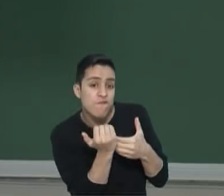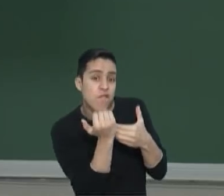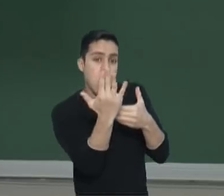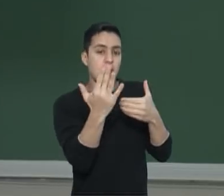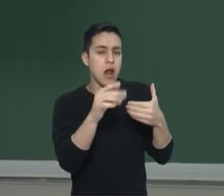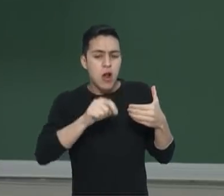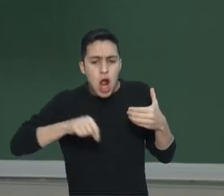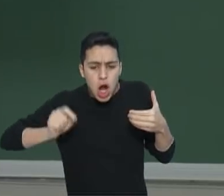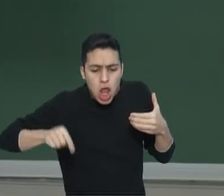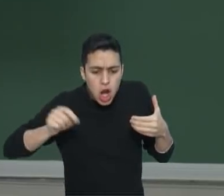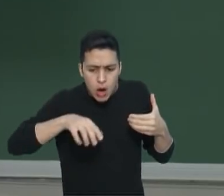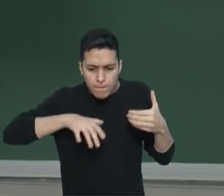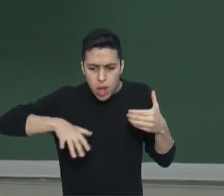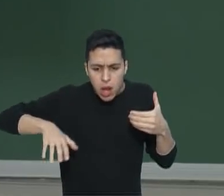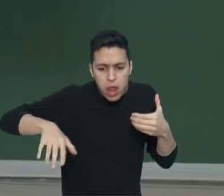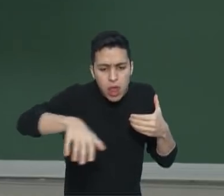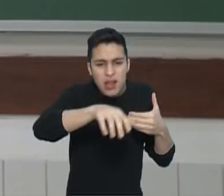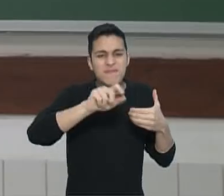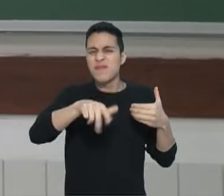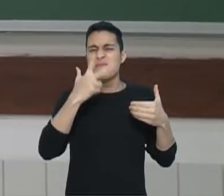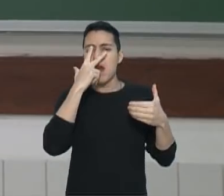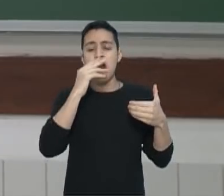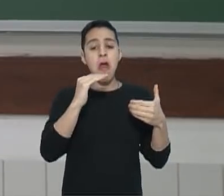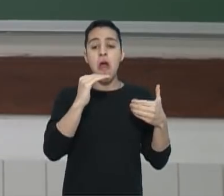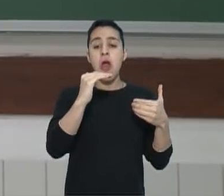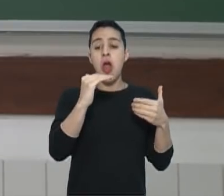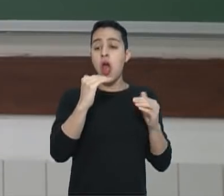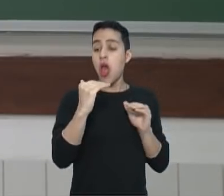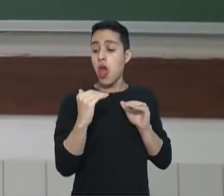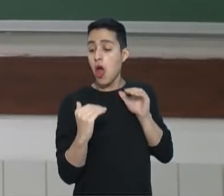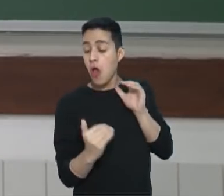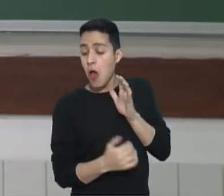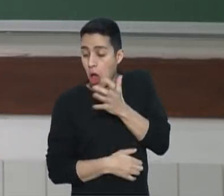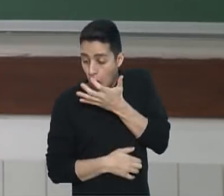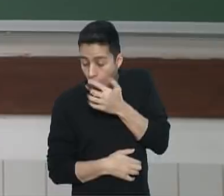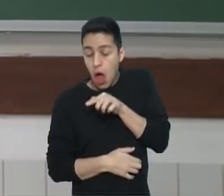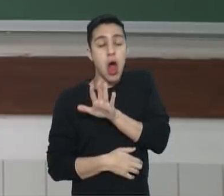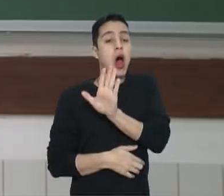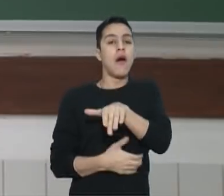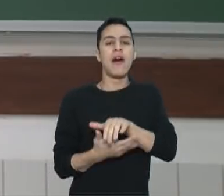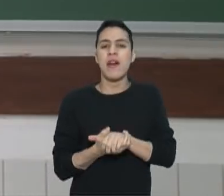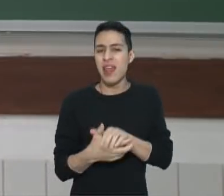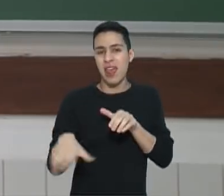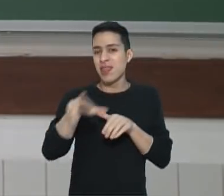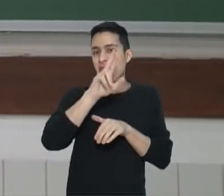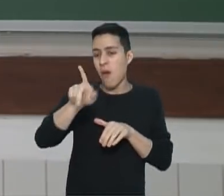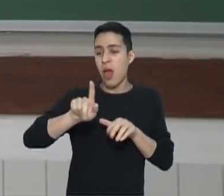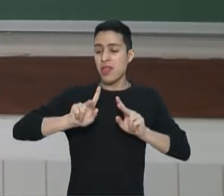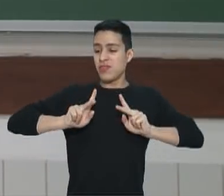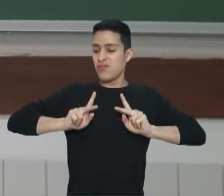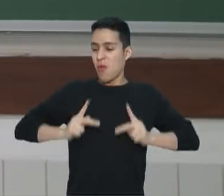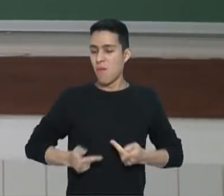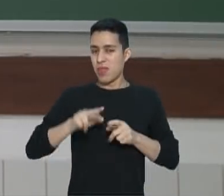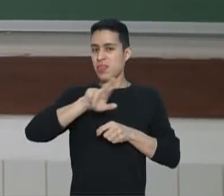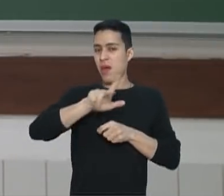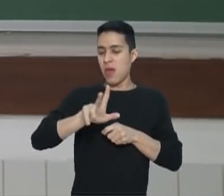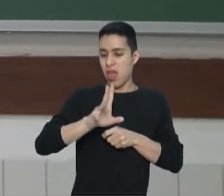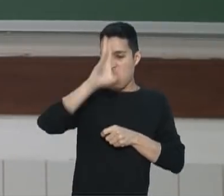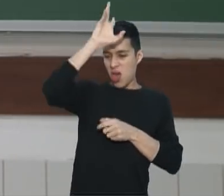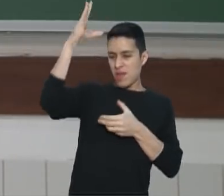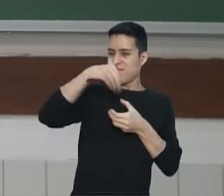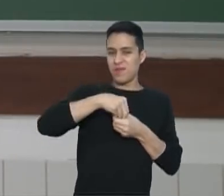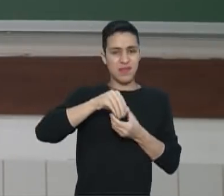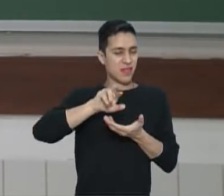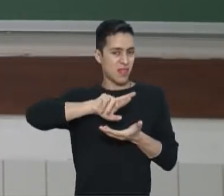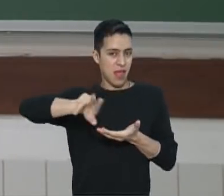Império eram considerados inferiores pelos romanos. Eles não eram romanizados. A gente tem que pensar que no século V a gente já